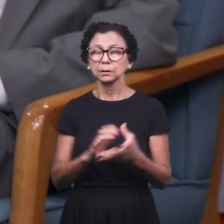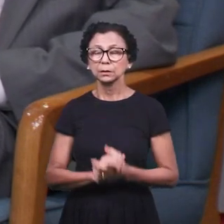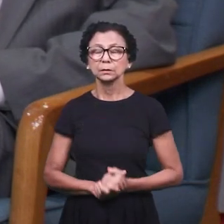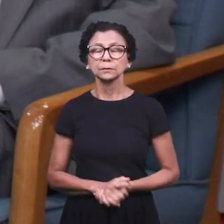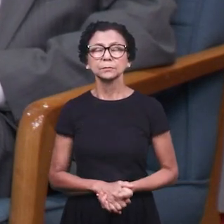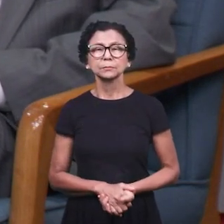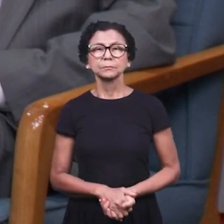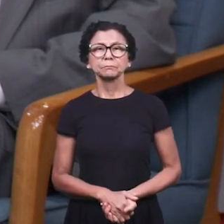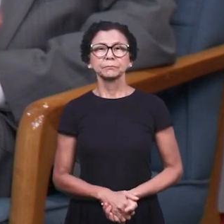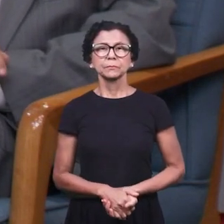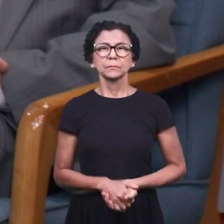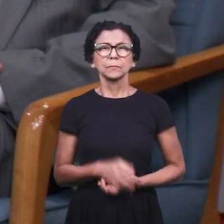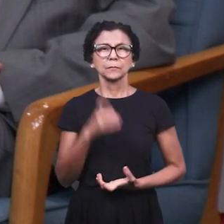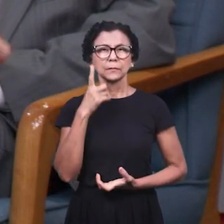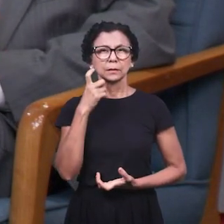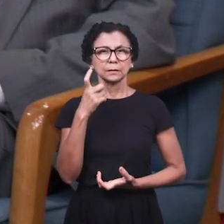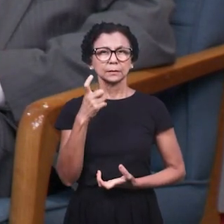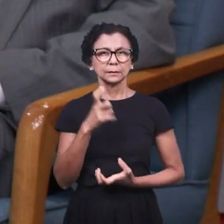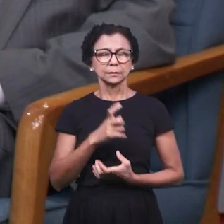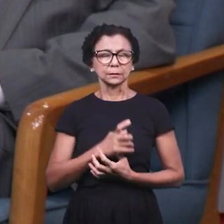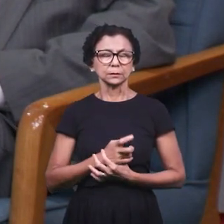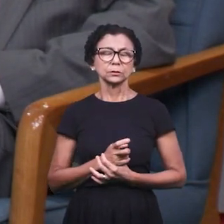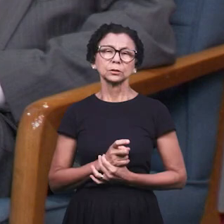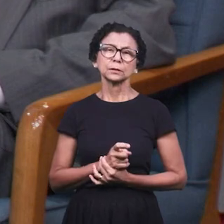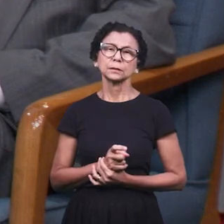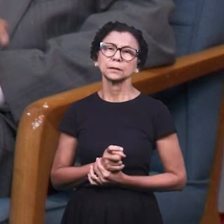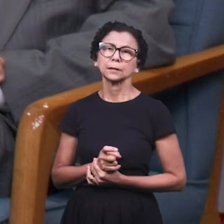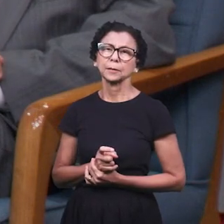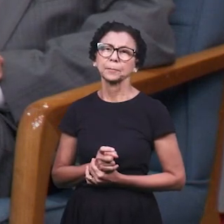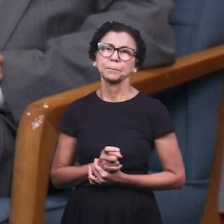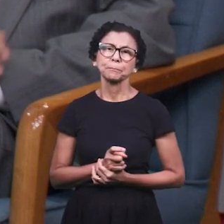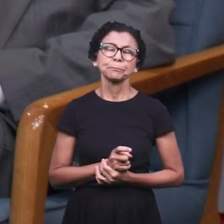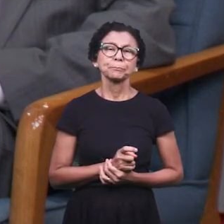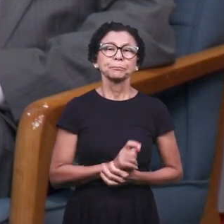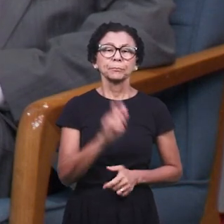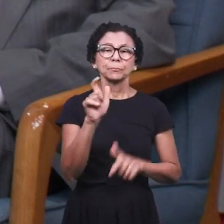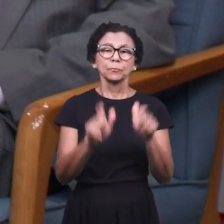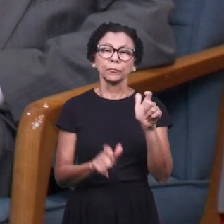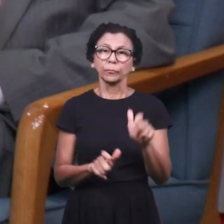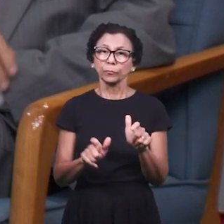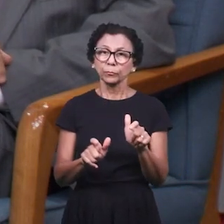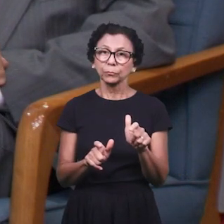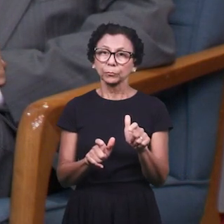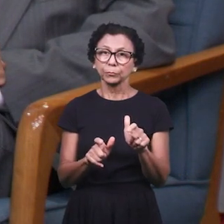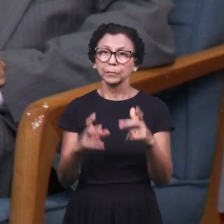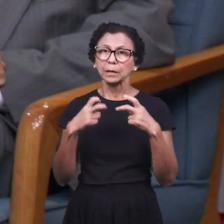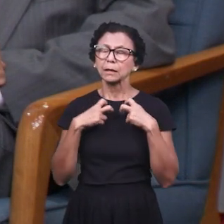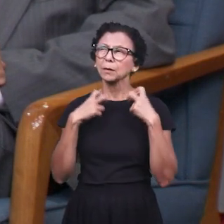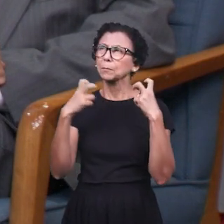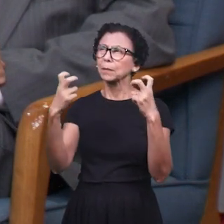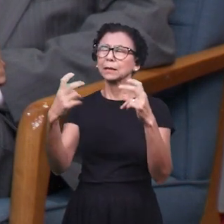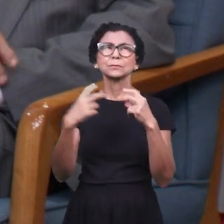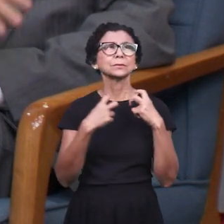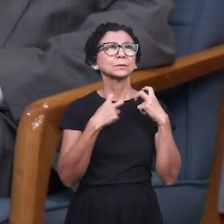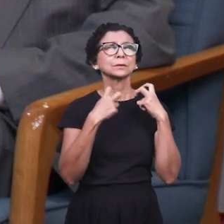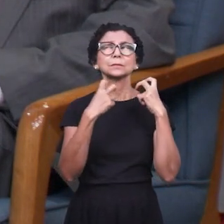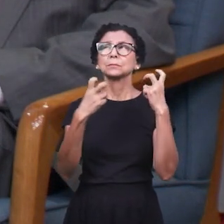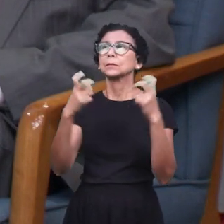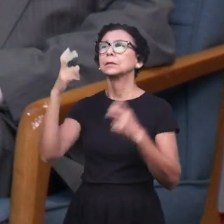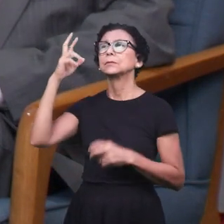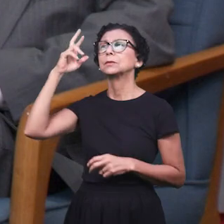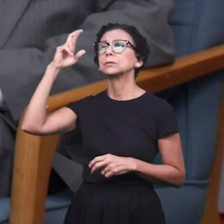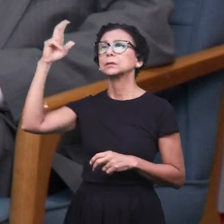uma coisa que nós já ensinamos nos seminários. As pessoas oravam ao Senhor, clamavam ao Senhor. E